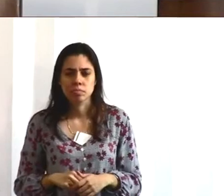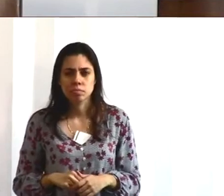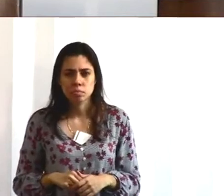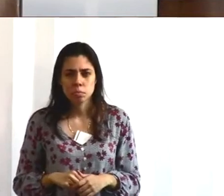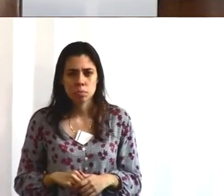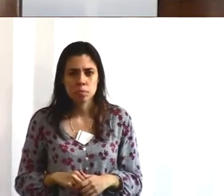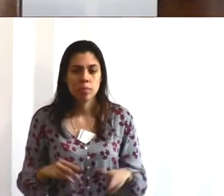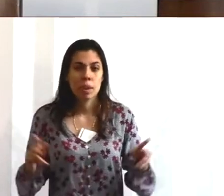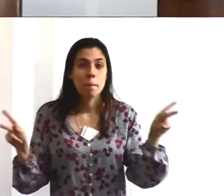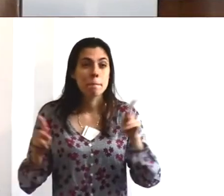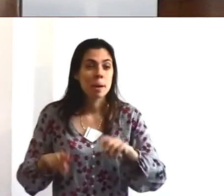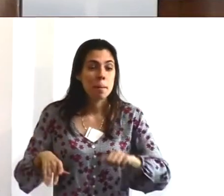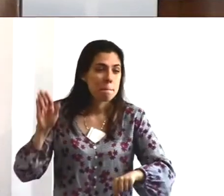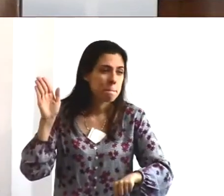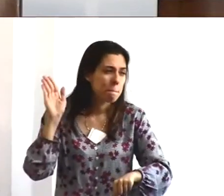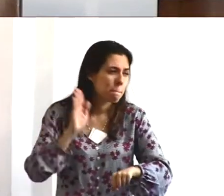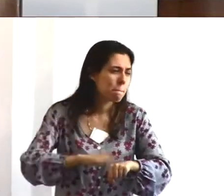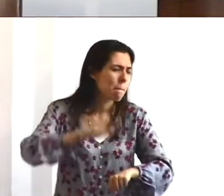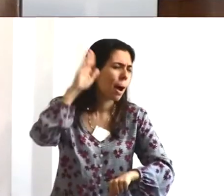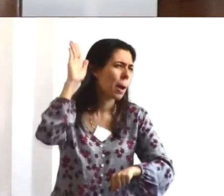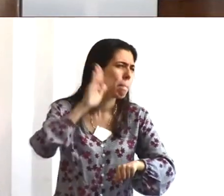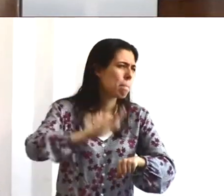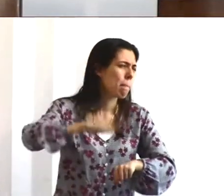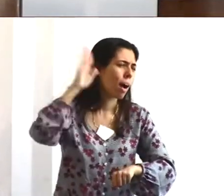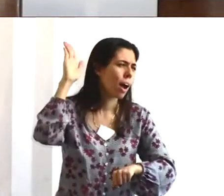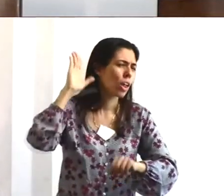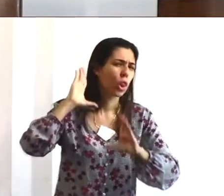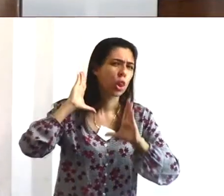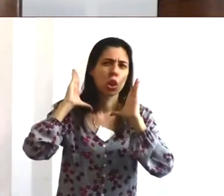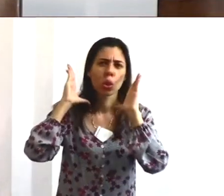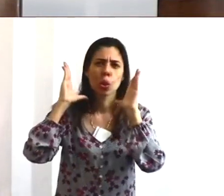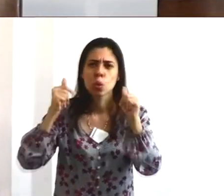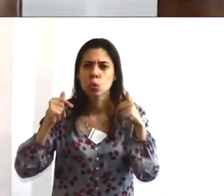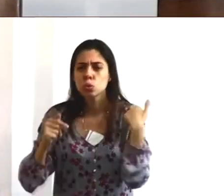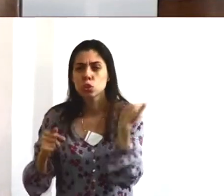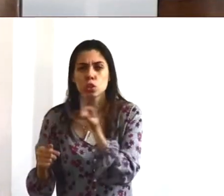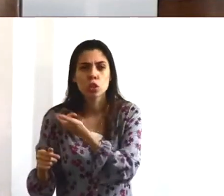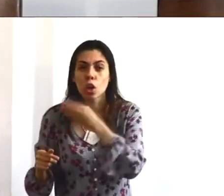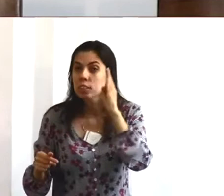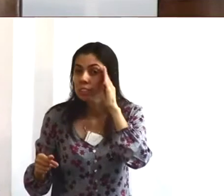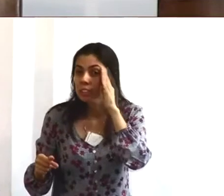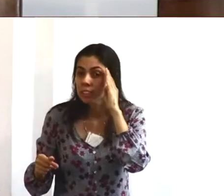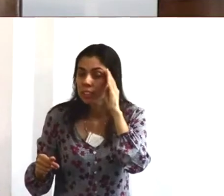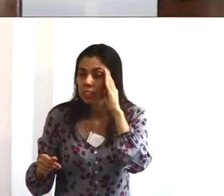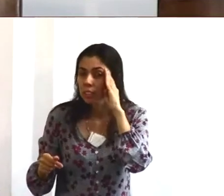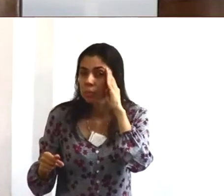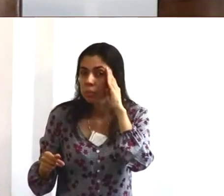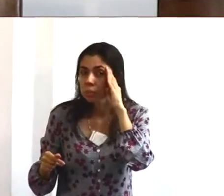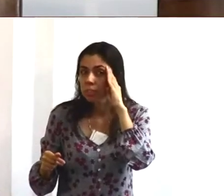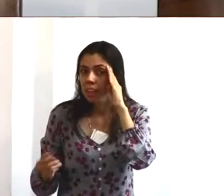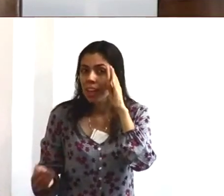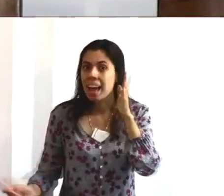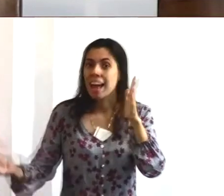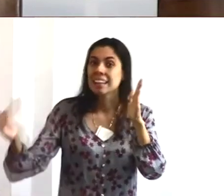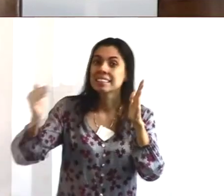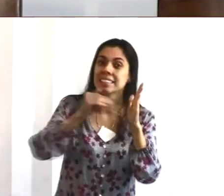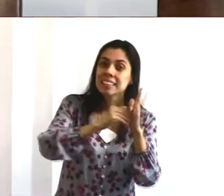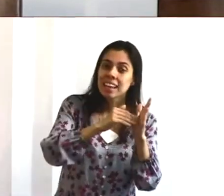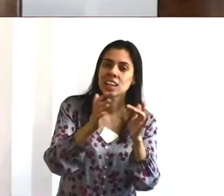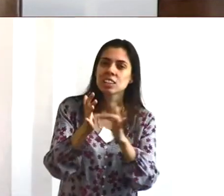que é uma paz que excede todo o nosso entendimento, guardará o nosso tesouro até a volta de Cristo